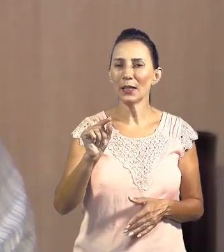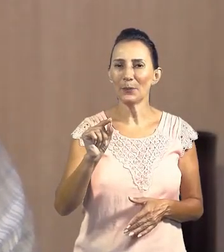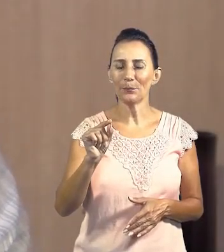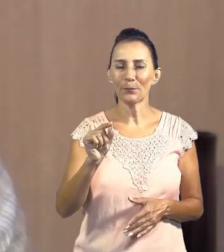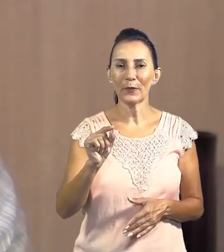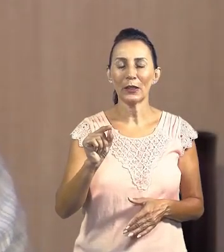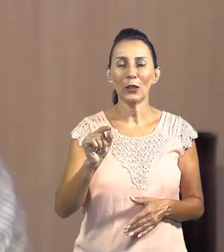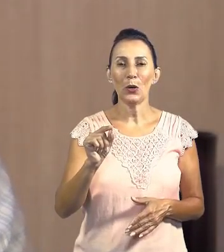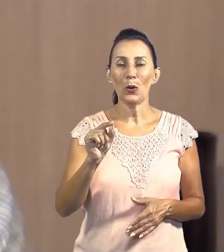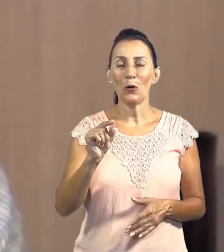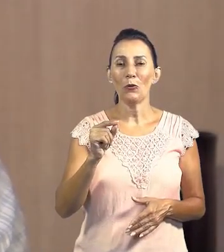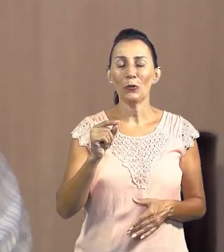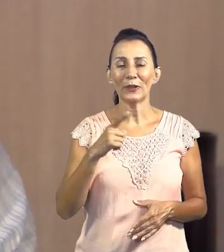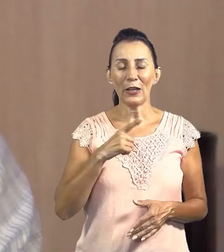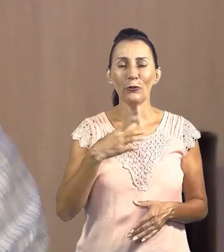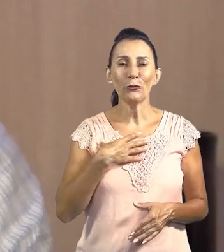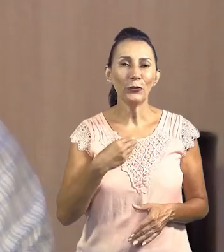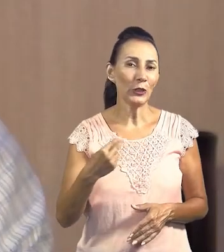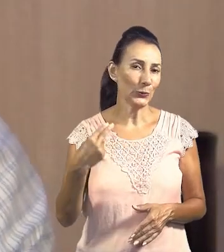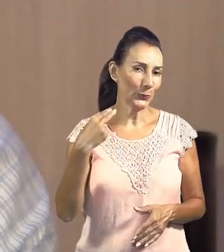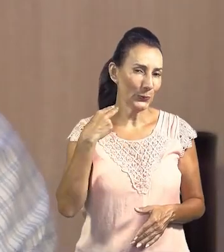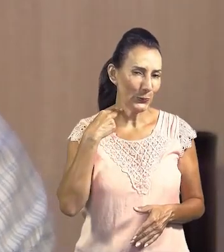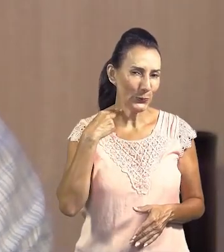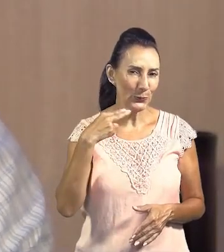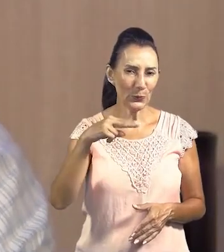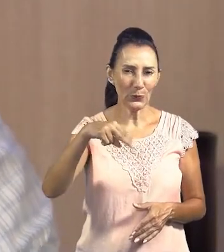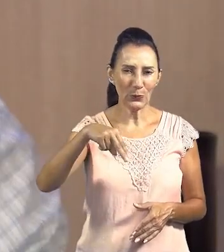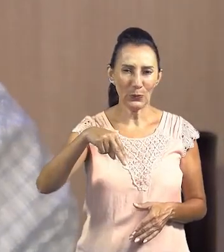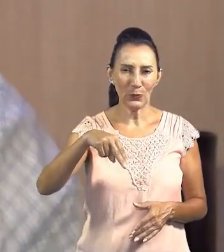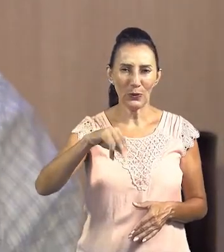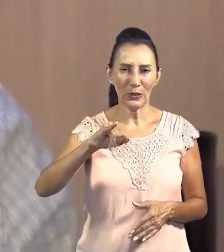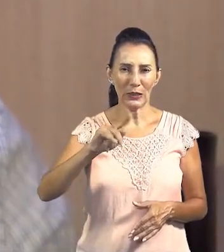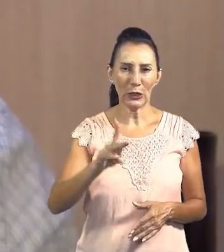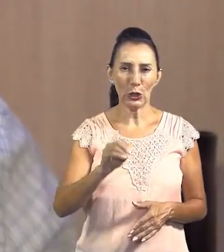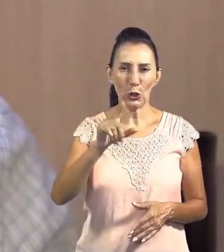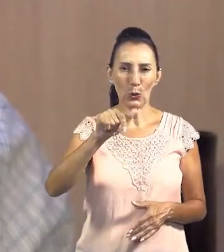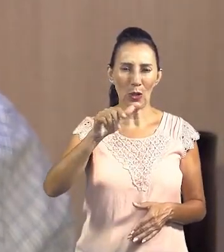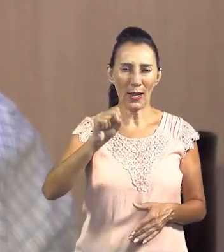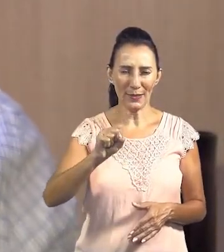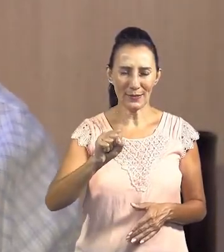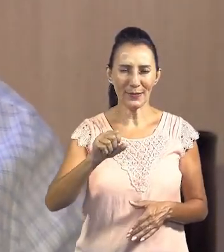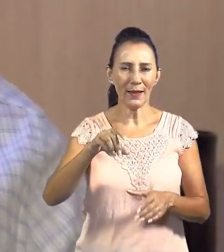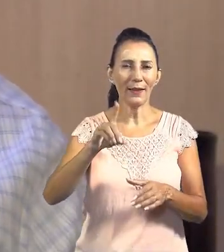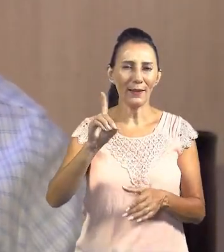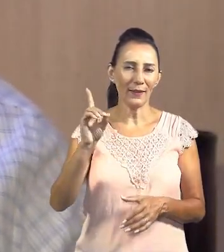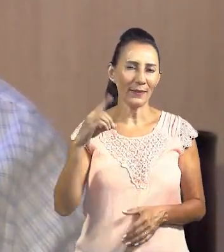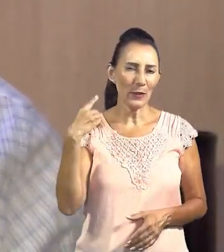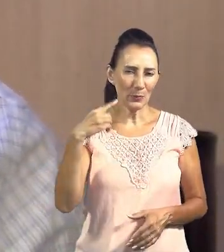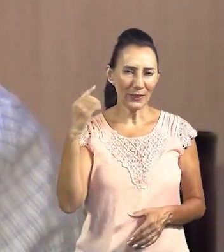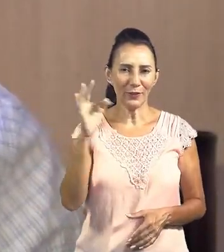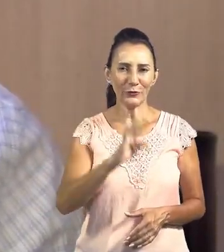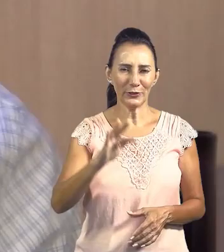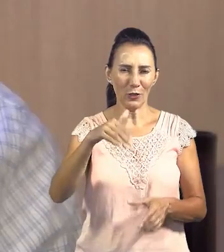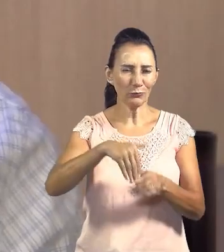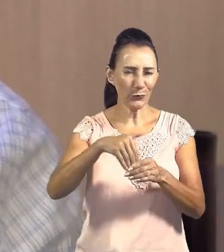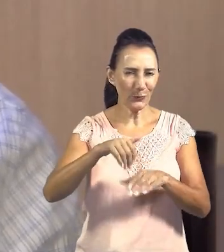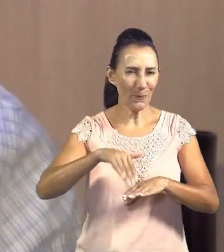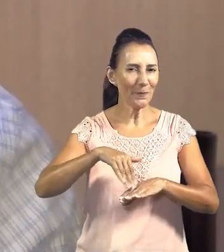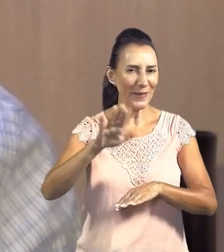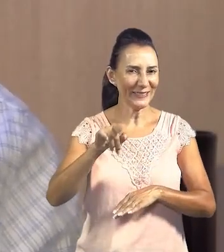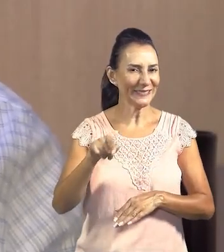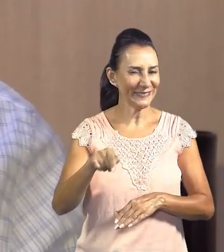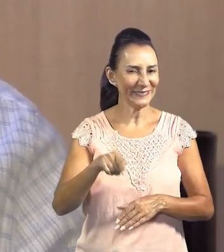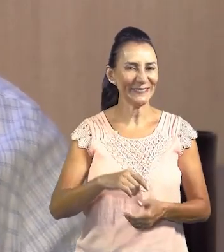Nicolas. Deus abençoe, que foi o deputado federal mais votado. E agora você vai ver chamada também para os segredos